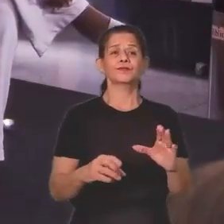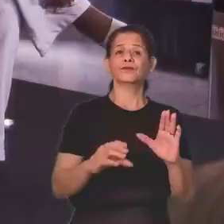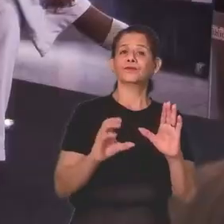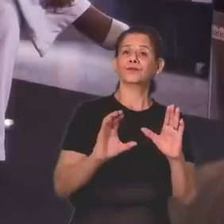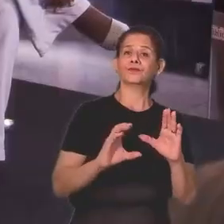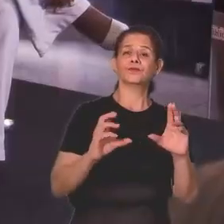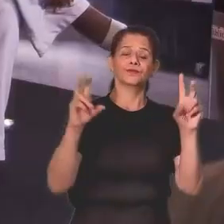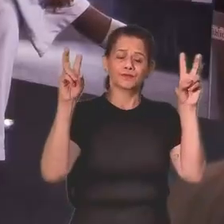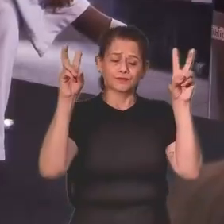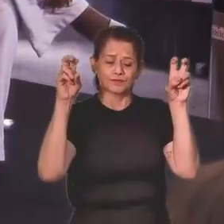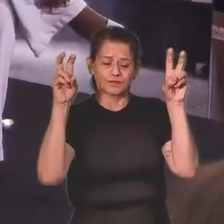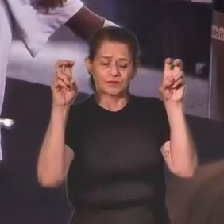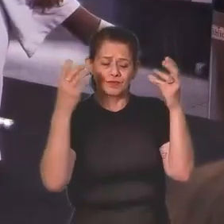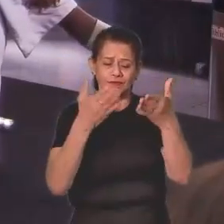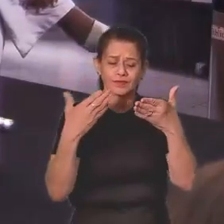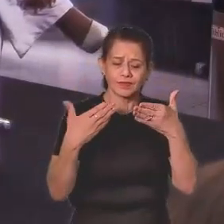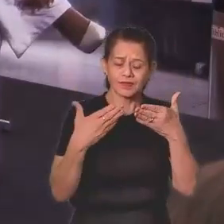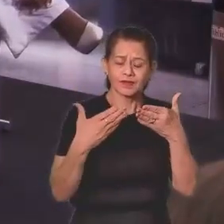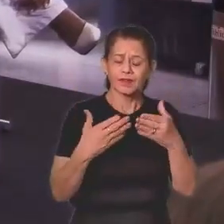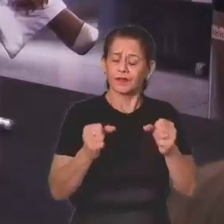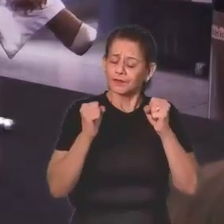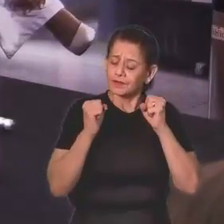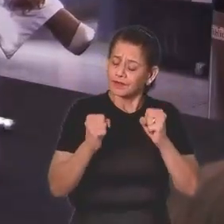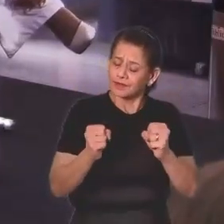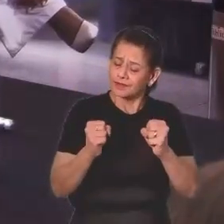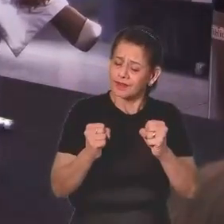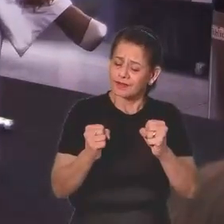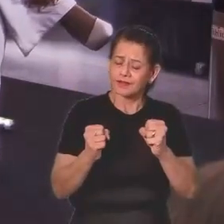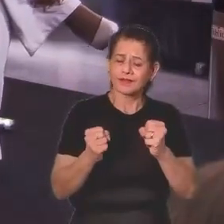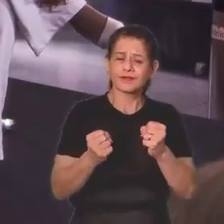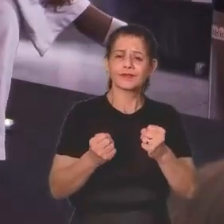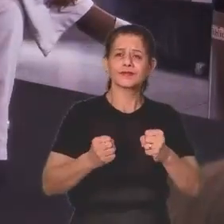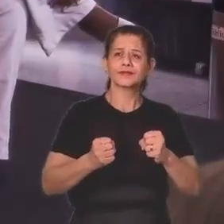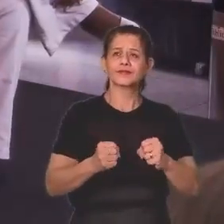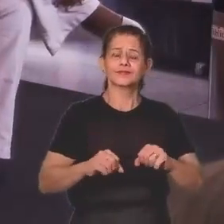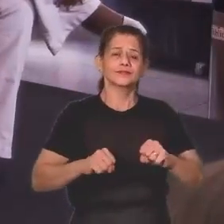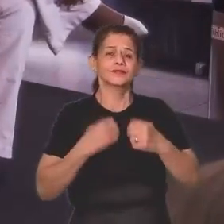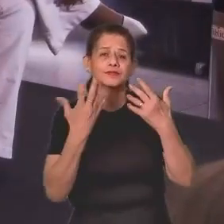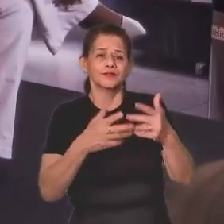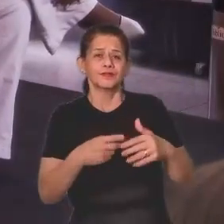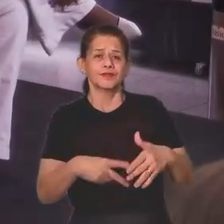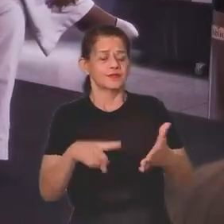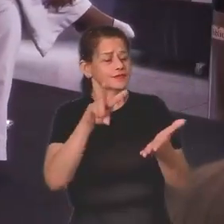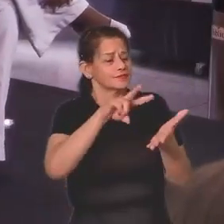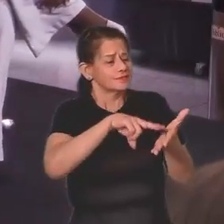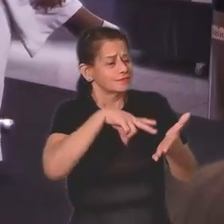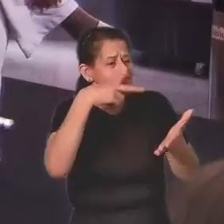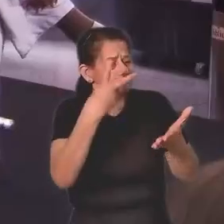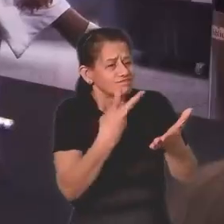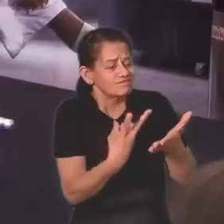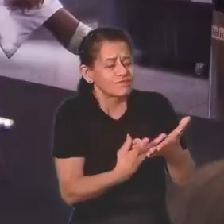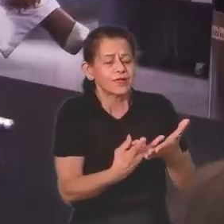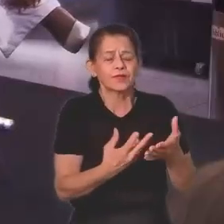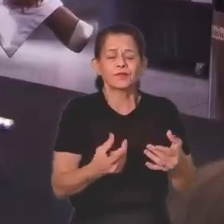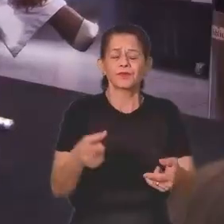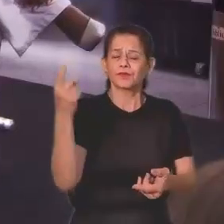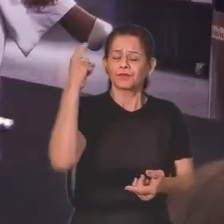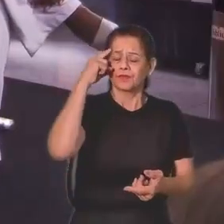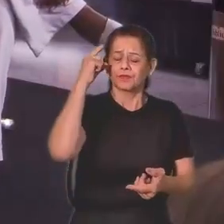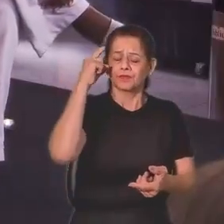né? Mas para mim é poder expressar as minhas emoções, meus pensamentos, né? É